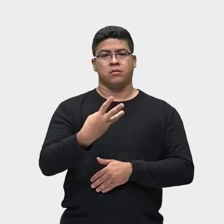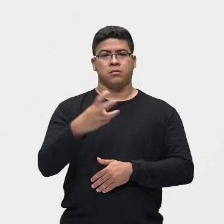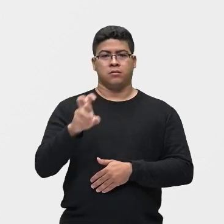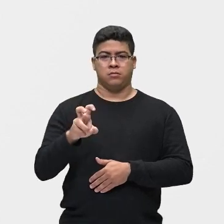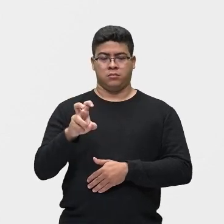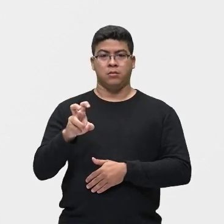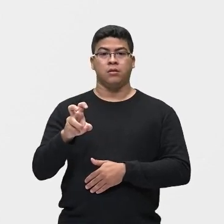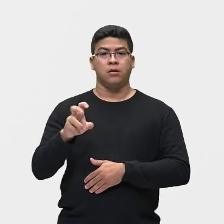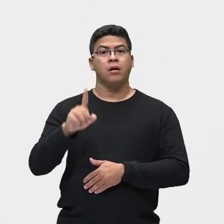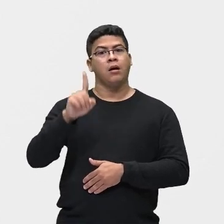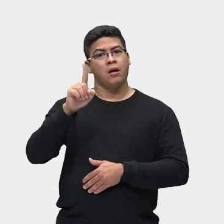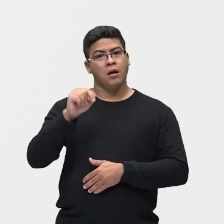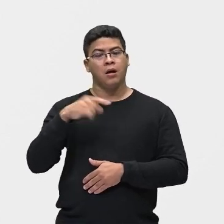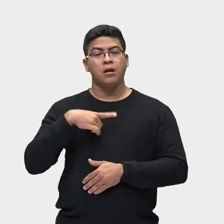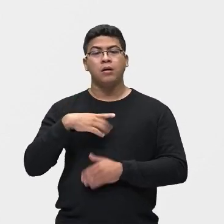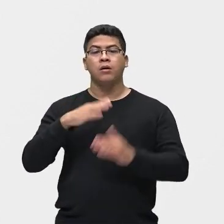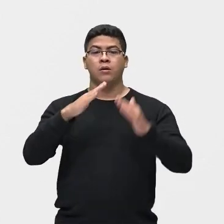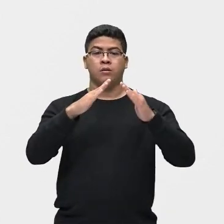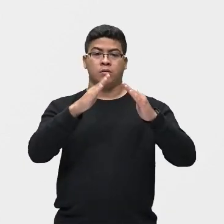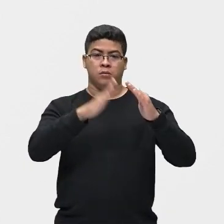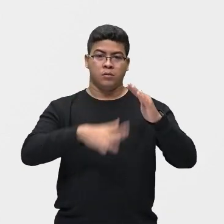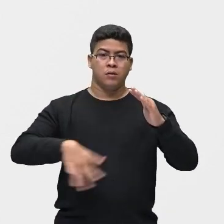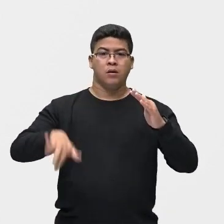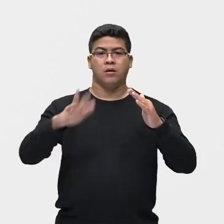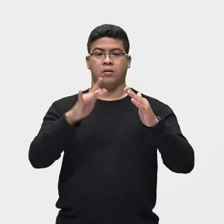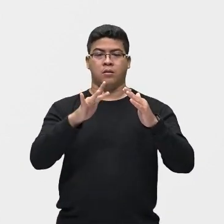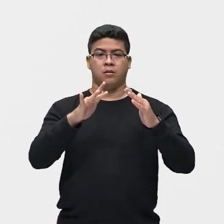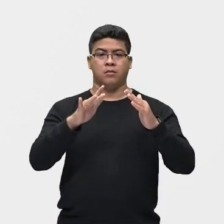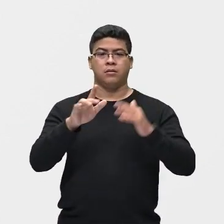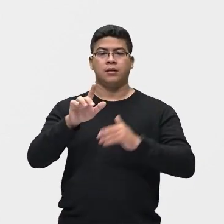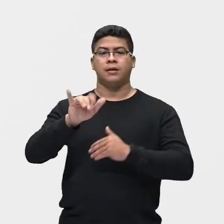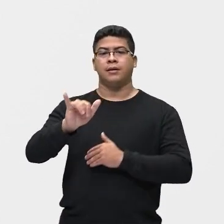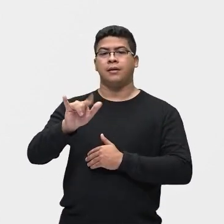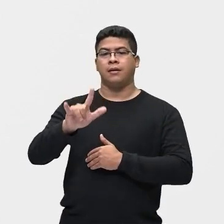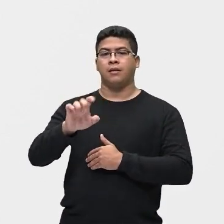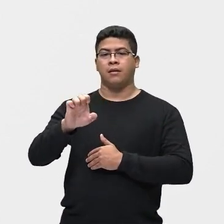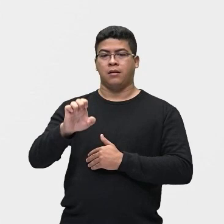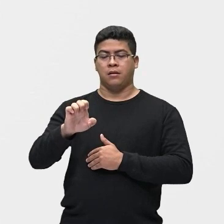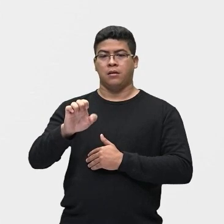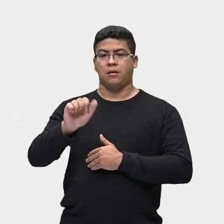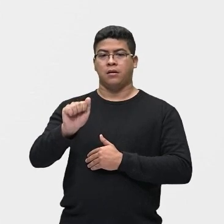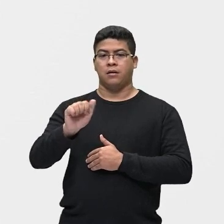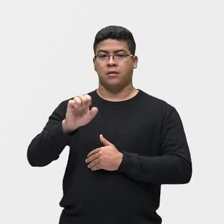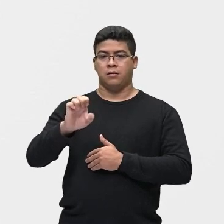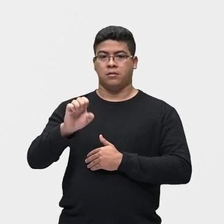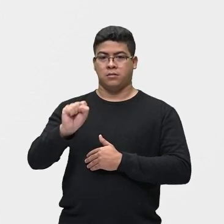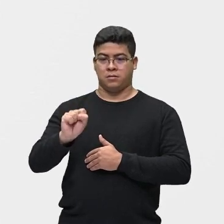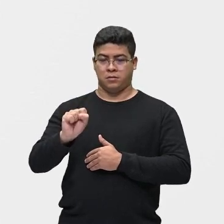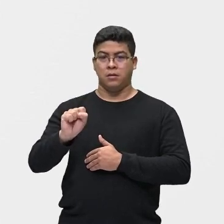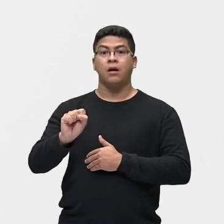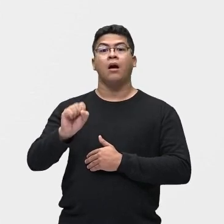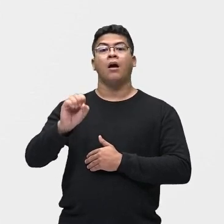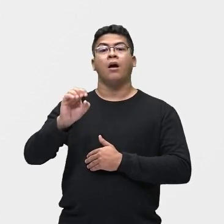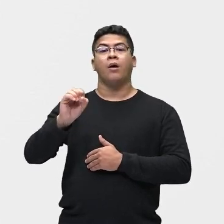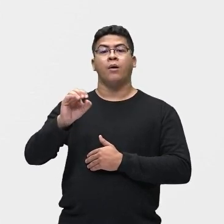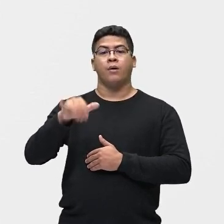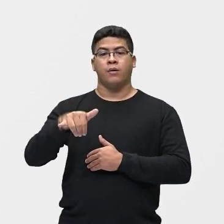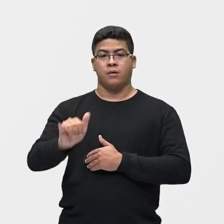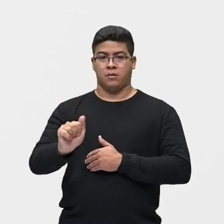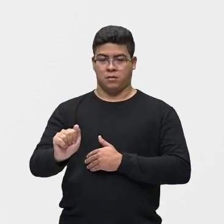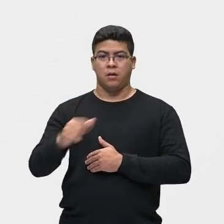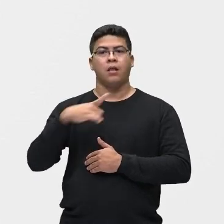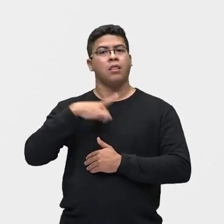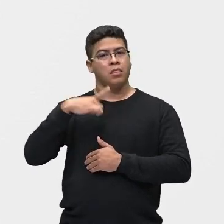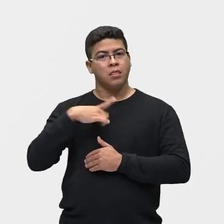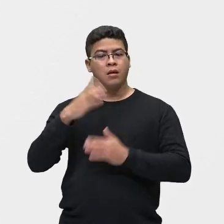faz parte do terreiro Ileacé Oiá. A Nívia, ela tem um centro,